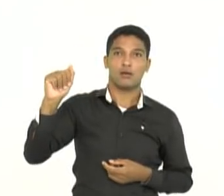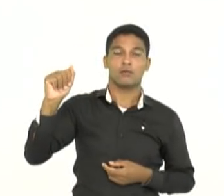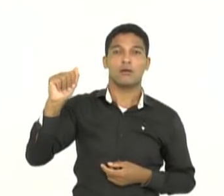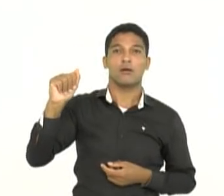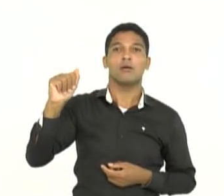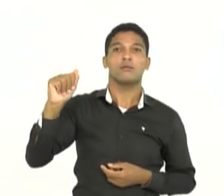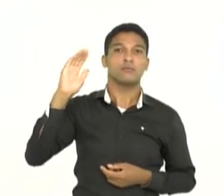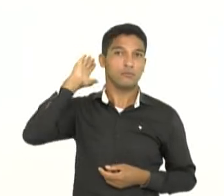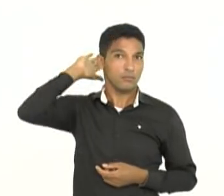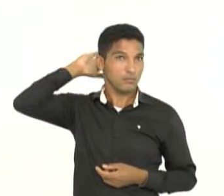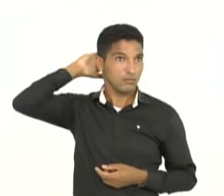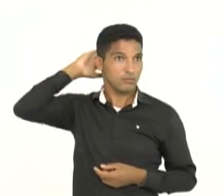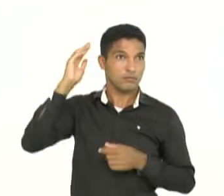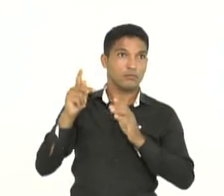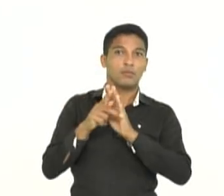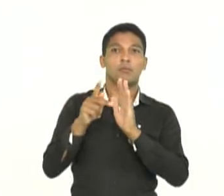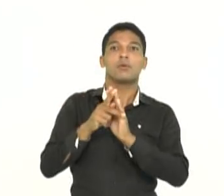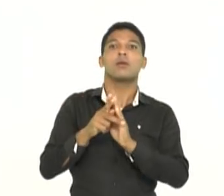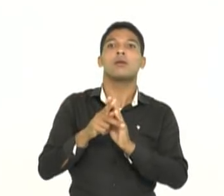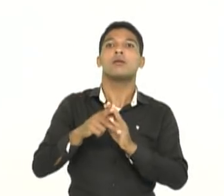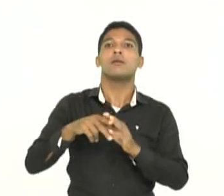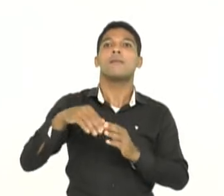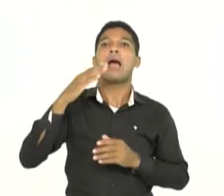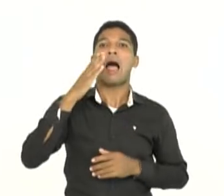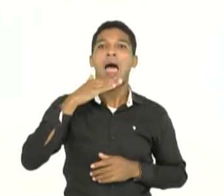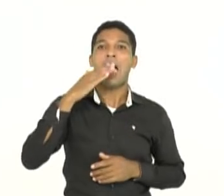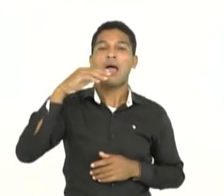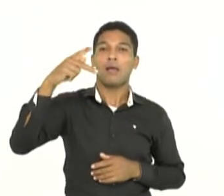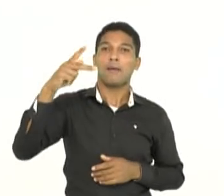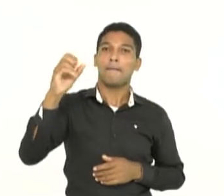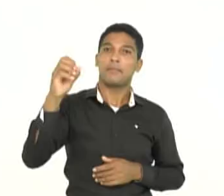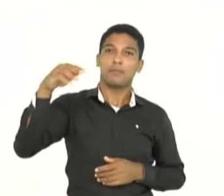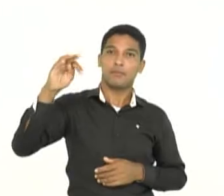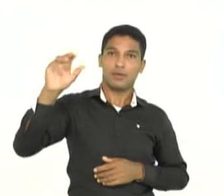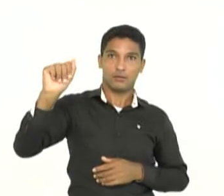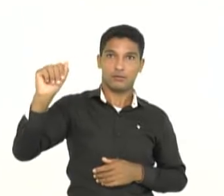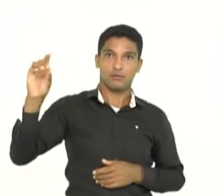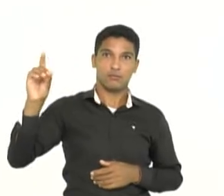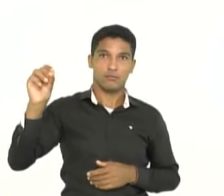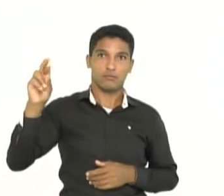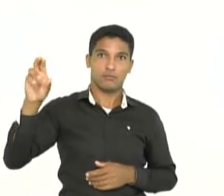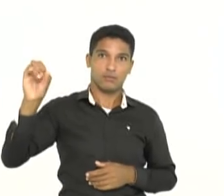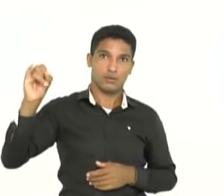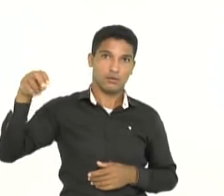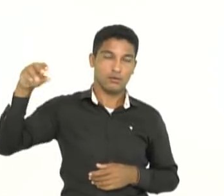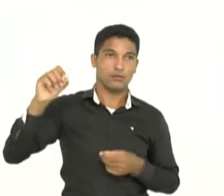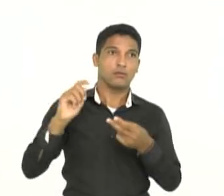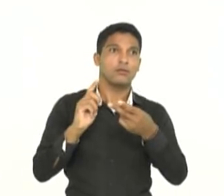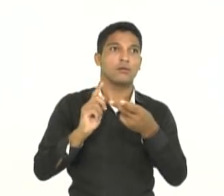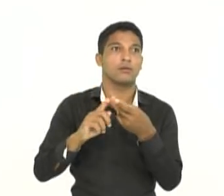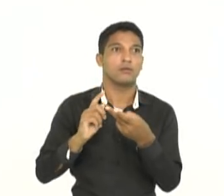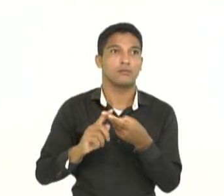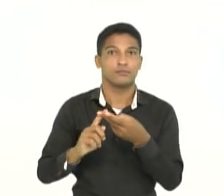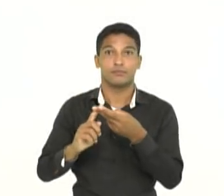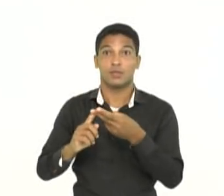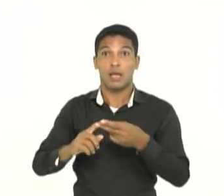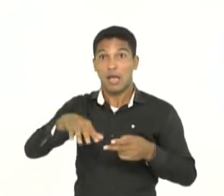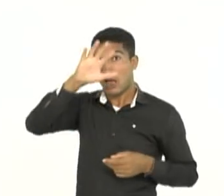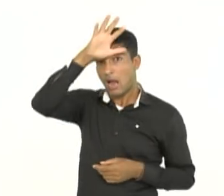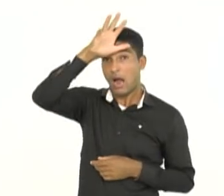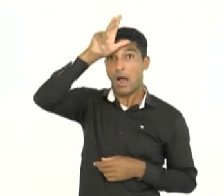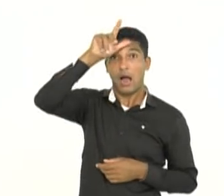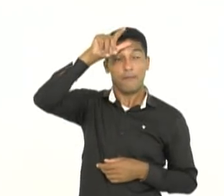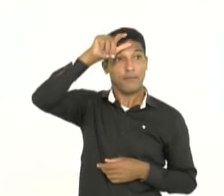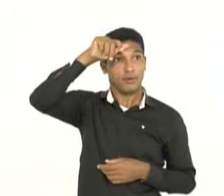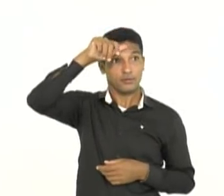juta. Aqui em Rondônia, nós vamos ter ali diferentes itens, como o café, o feijão, o milho, a soja,